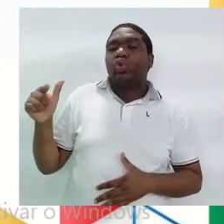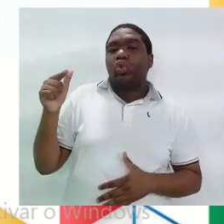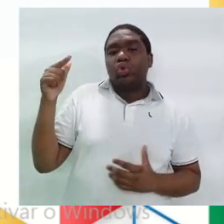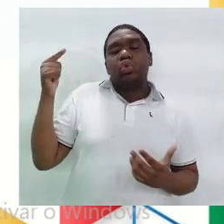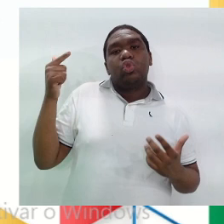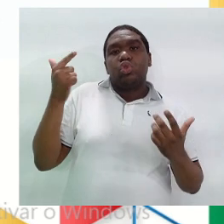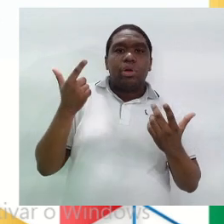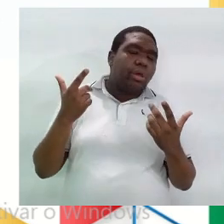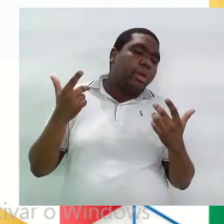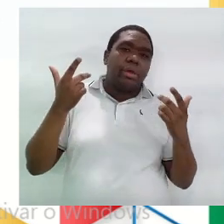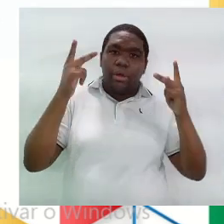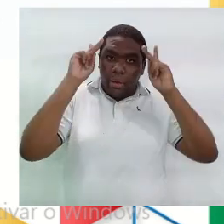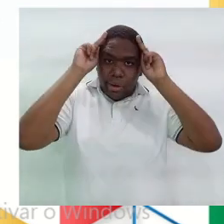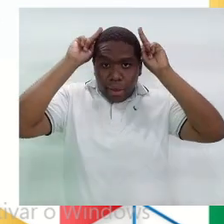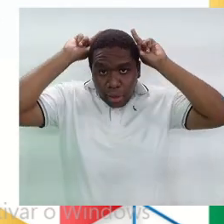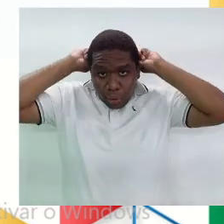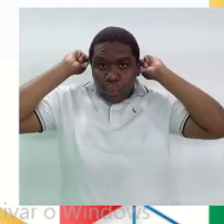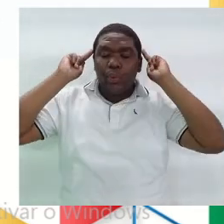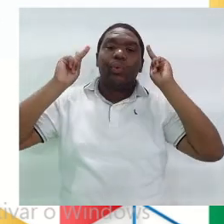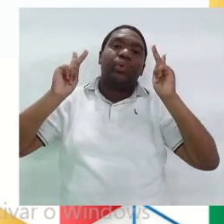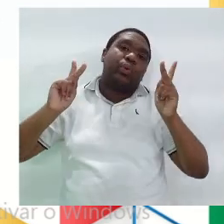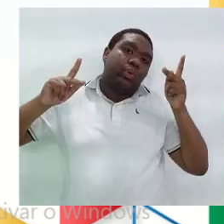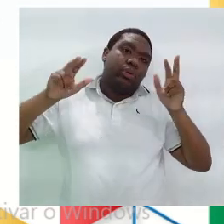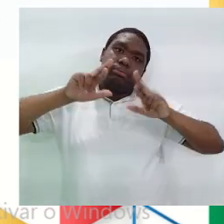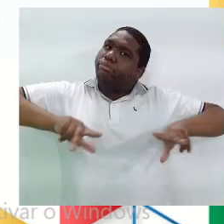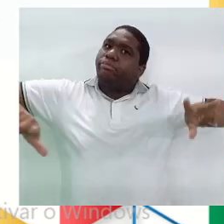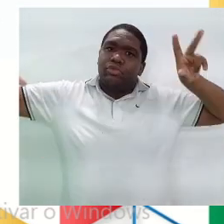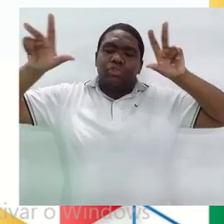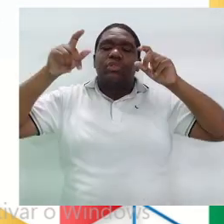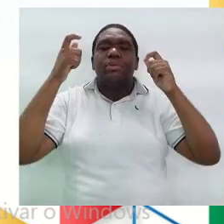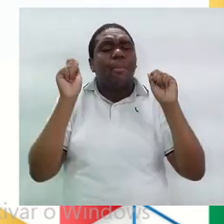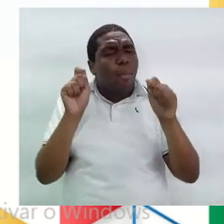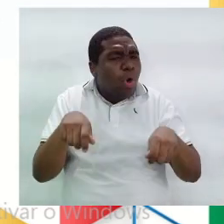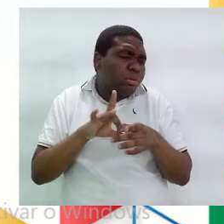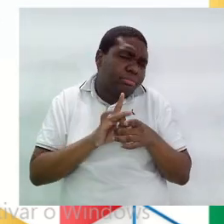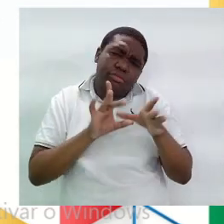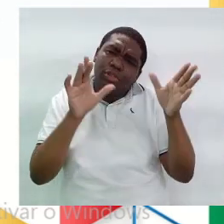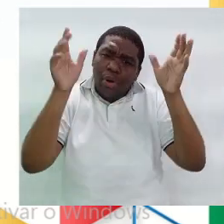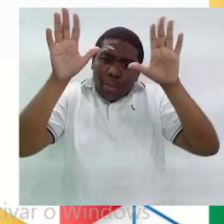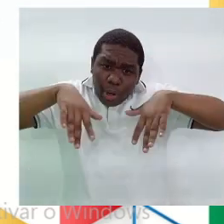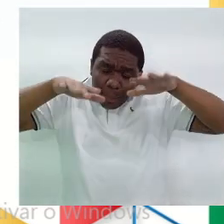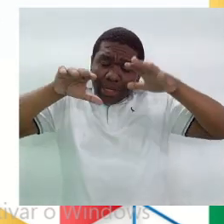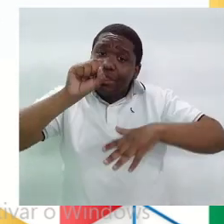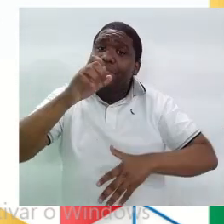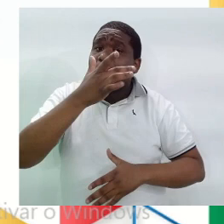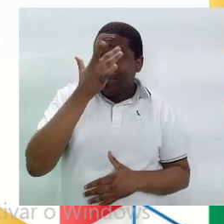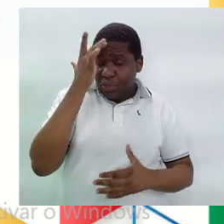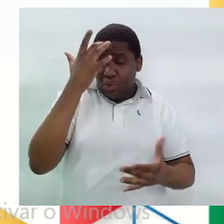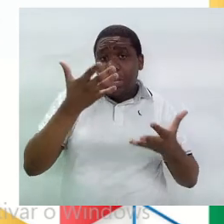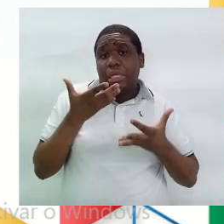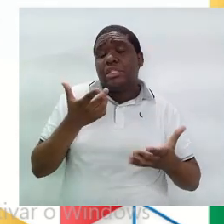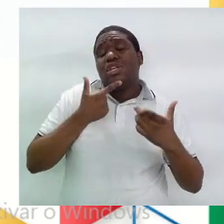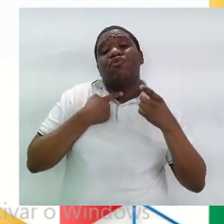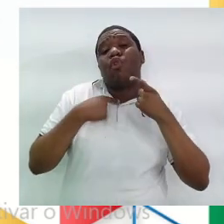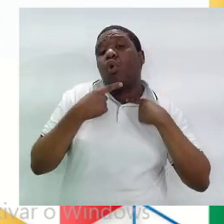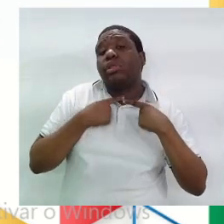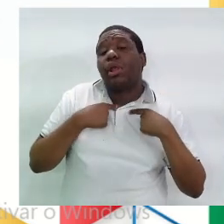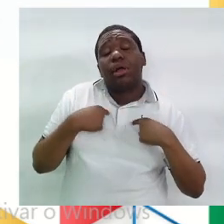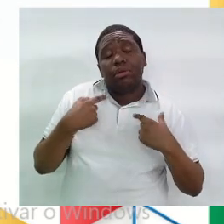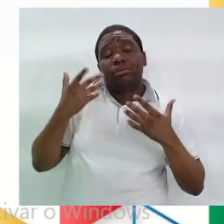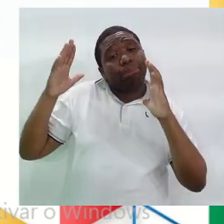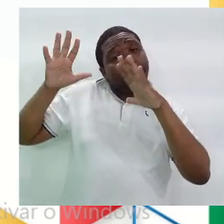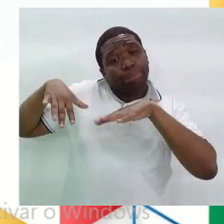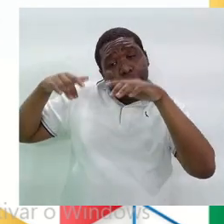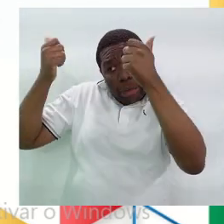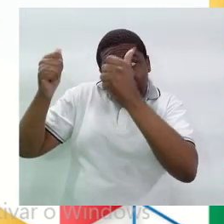nórdicos, celtas, assírios, gregos, etc., se o fiel assim o desejar fazê-lo.